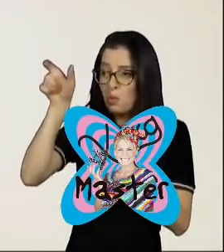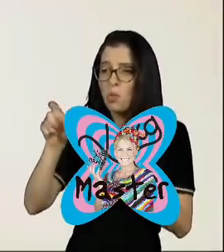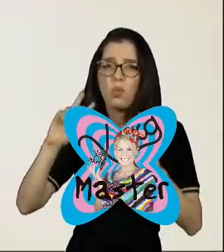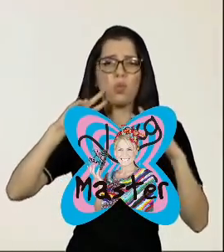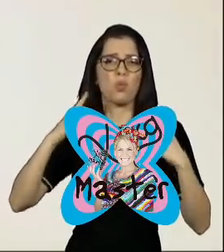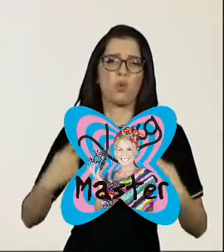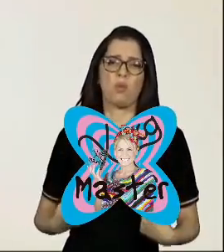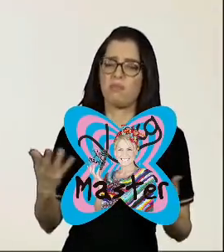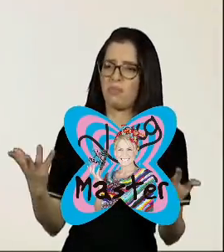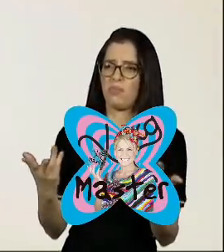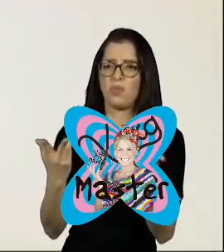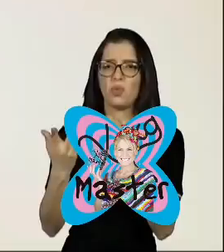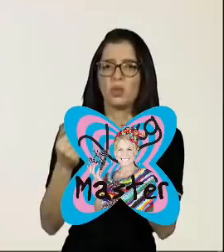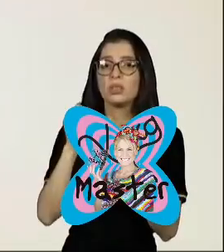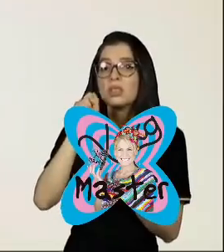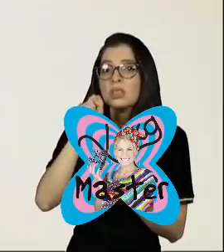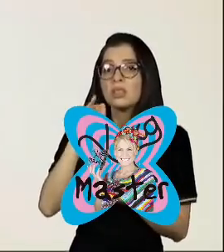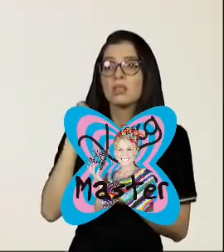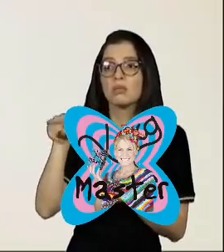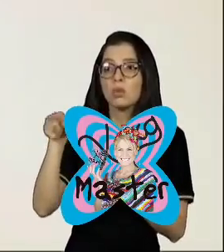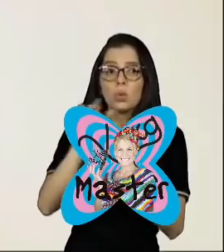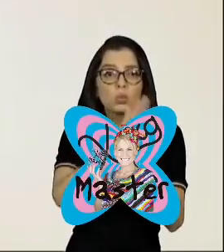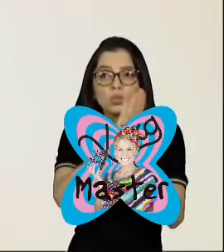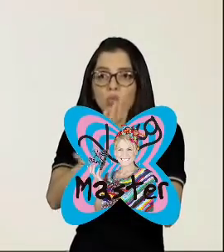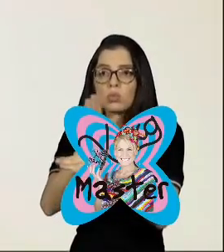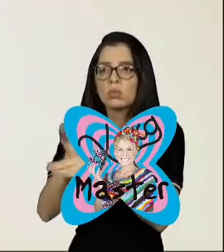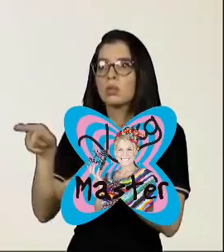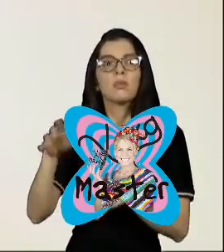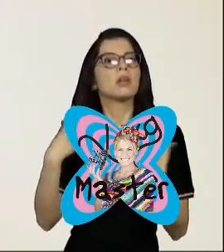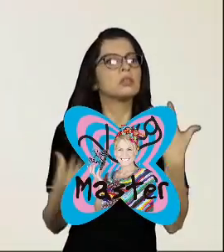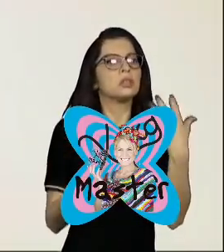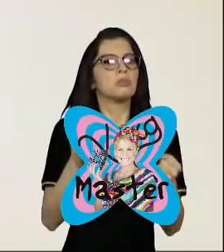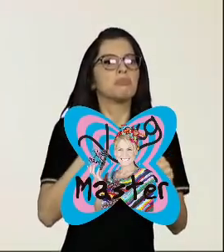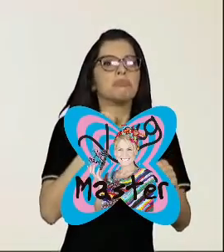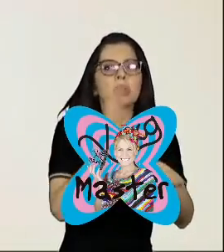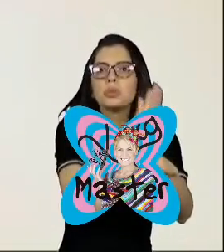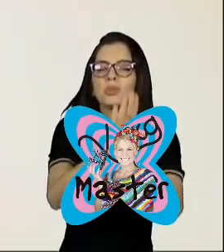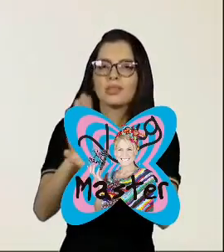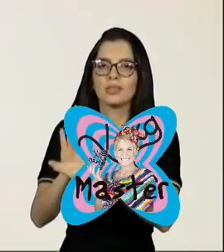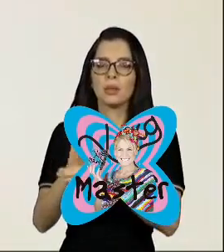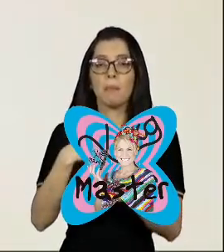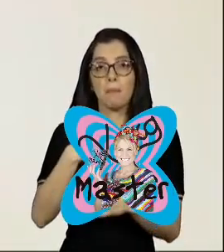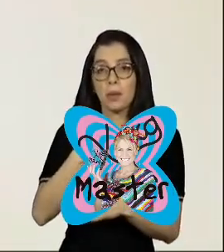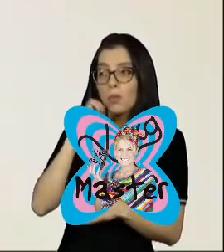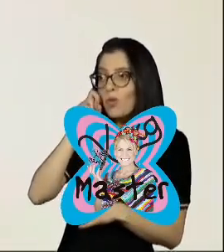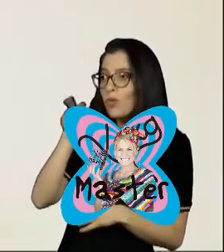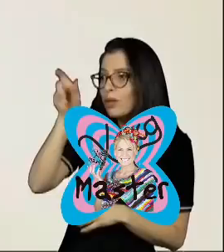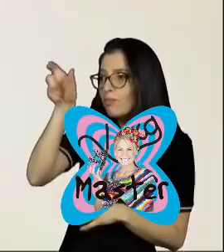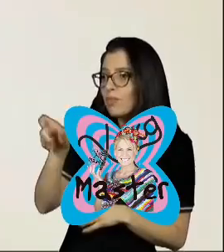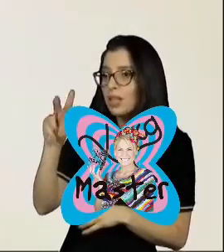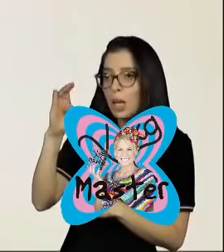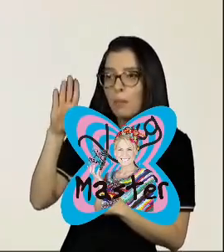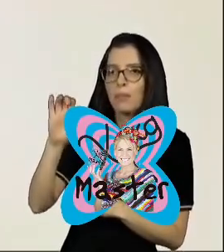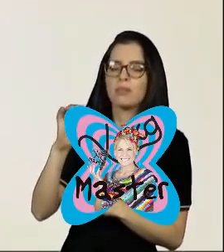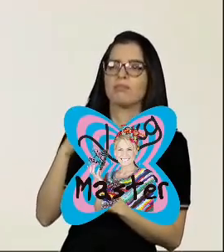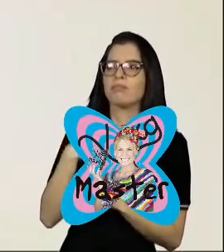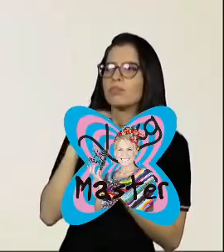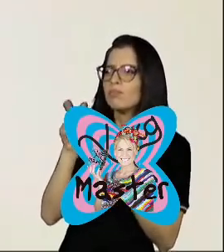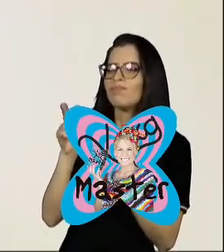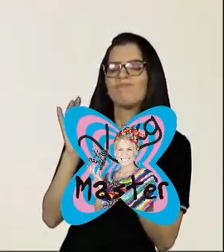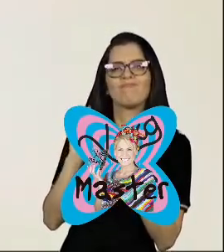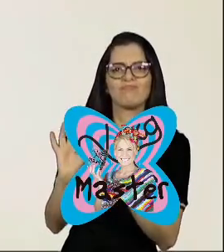falasse alívio se você for Ali você vai ajudar ela já tava lá ela primeiro chegar então isso para mim para mim como pessoa como ser humano